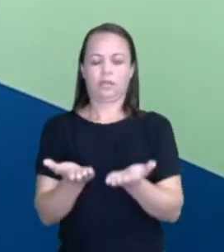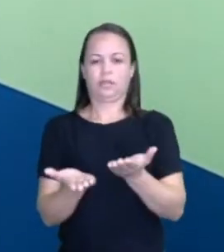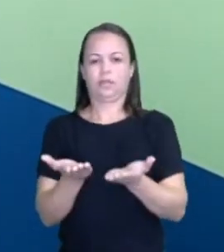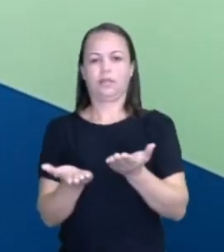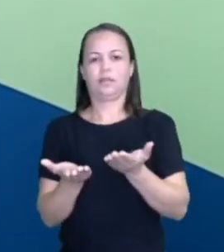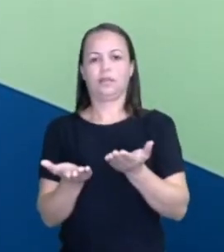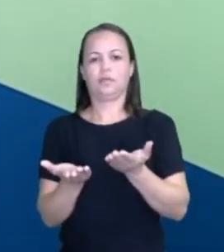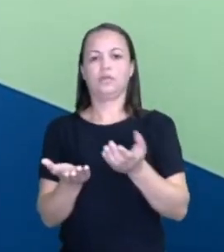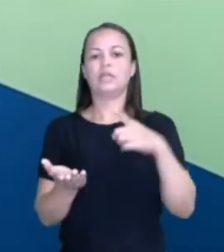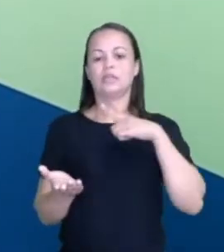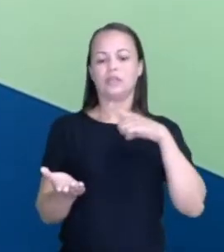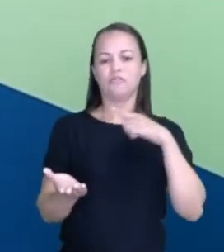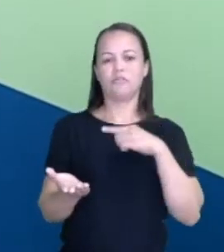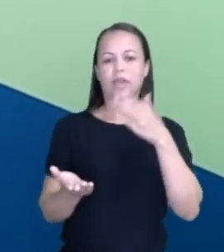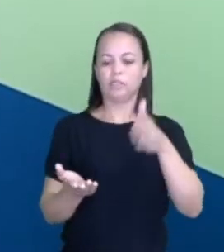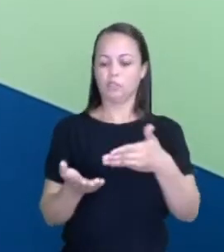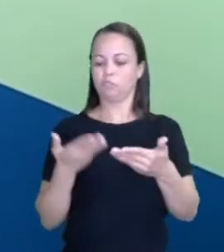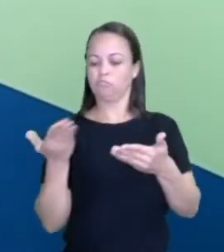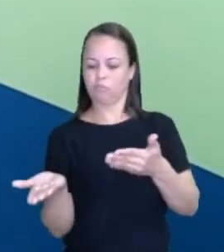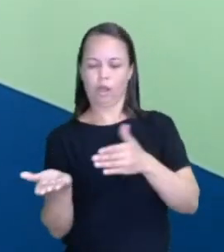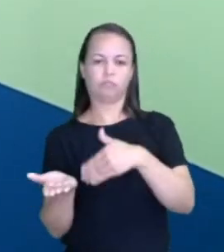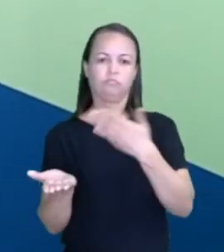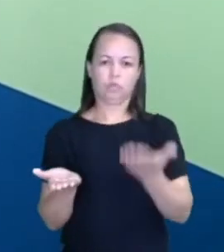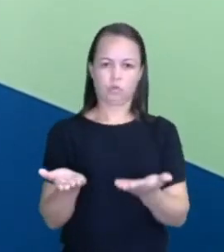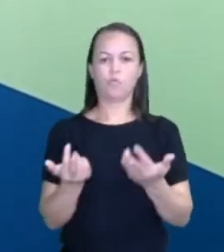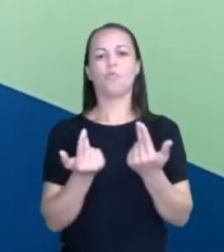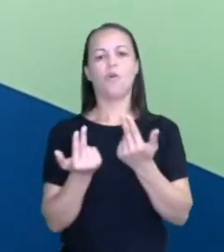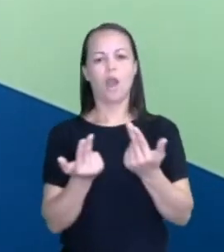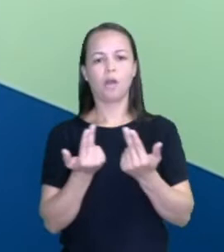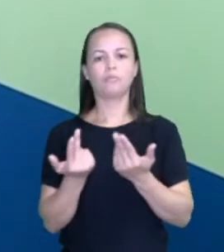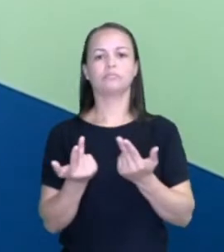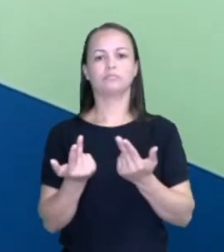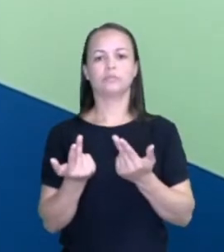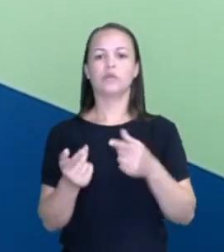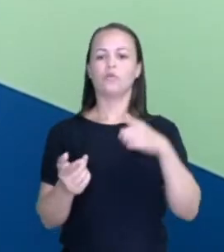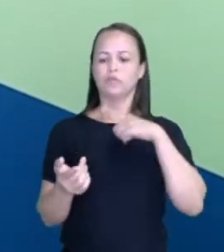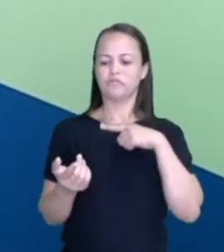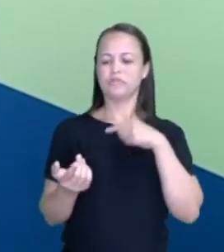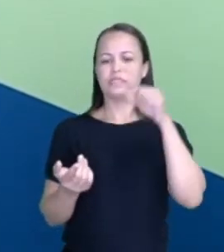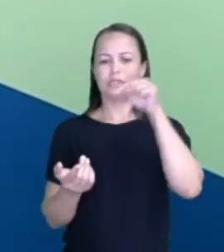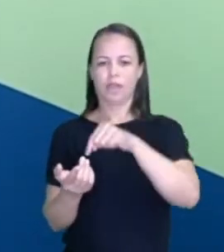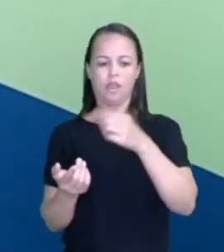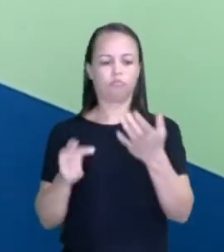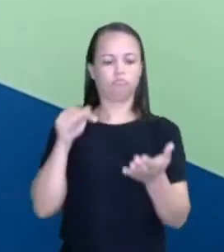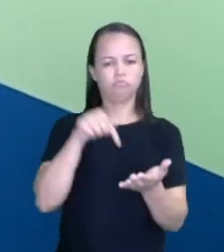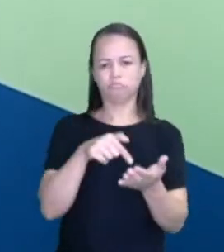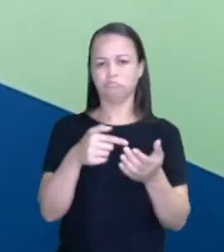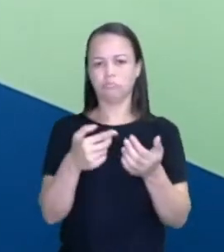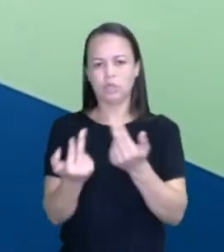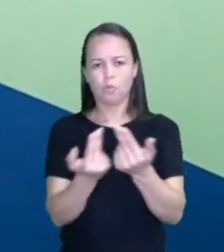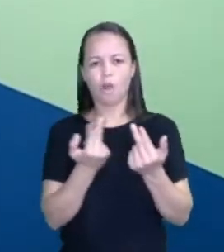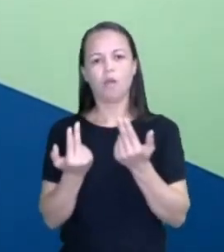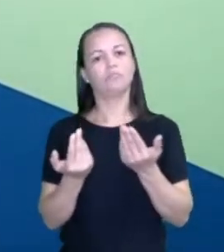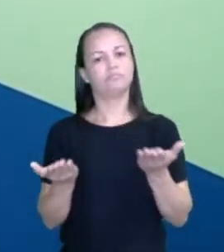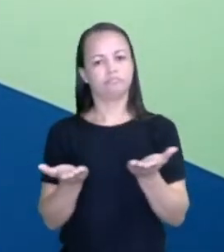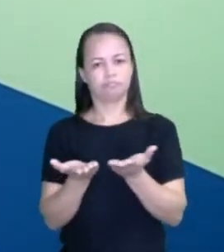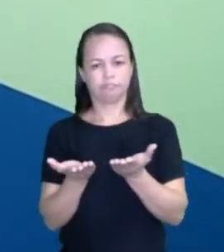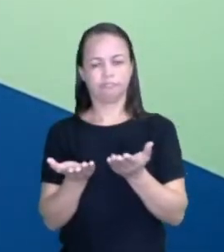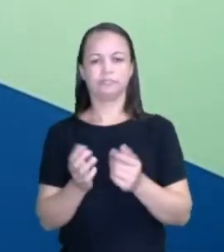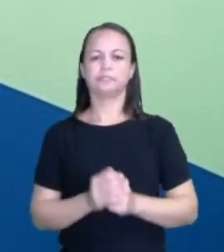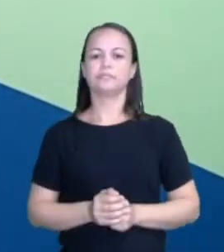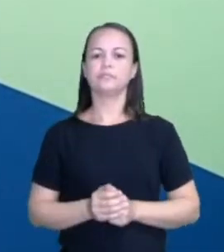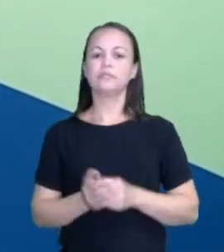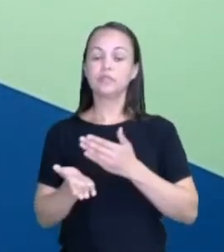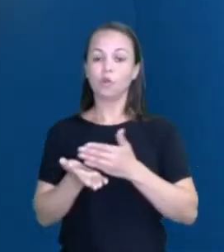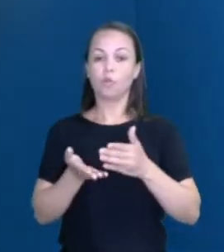que eu tiver de um lado, tenho que ter do outro. O que eu fizer de um lado, tenho que fazer do outro. Tá certo? Então, ó, vamos